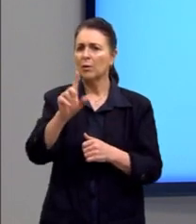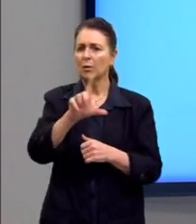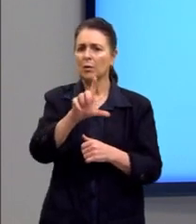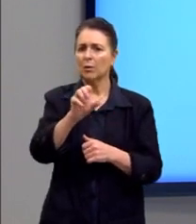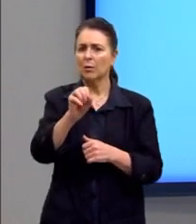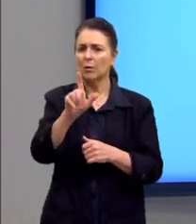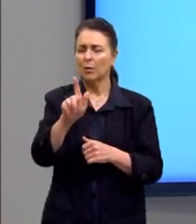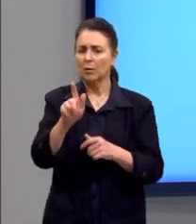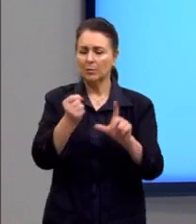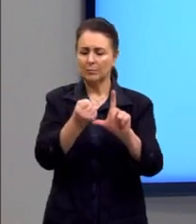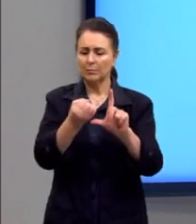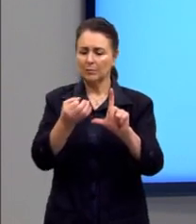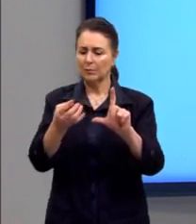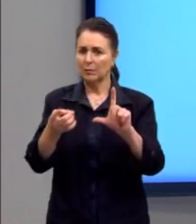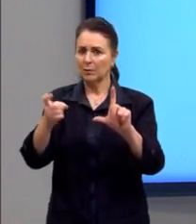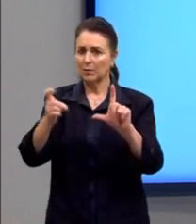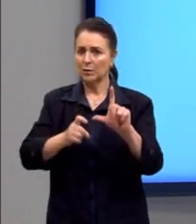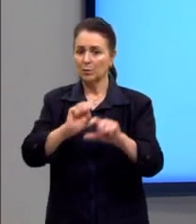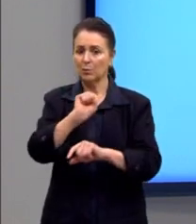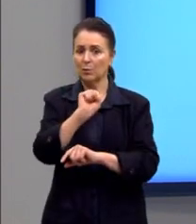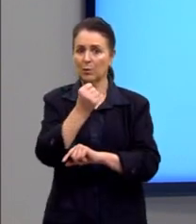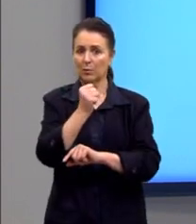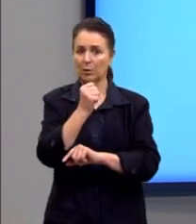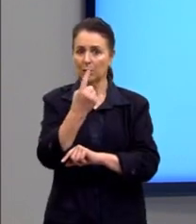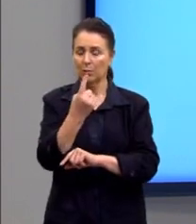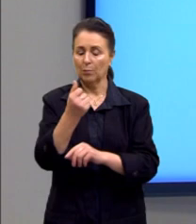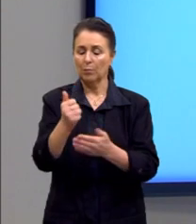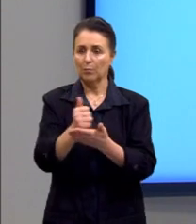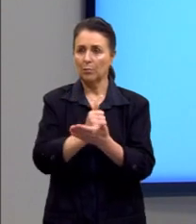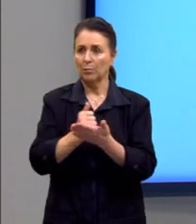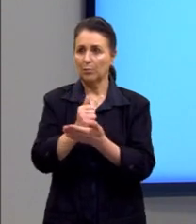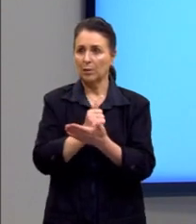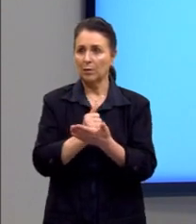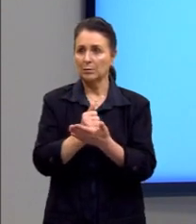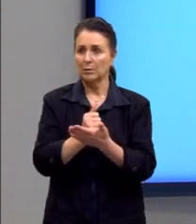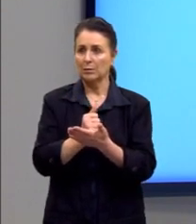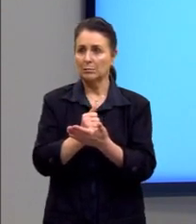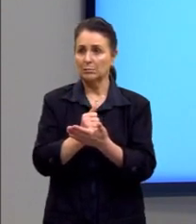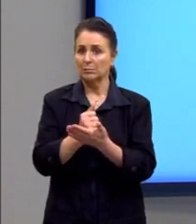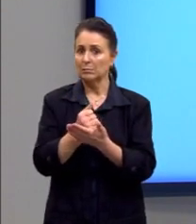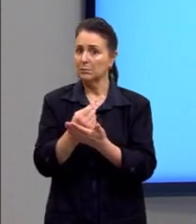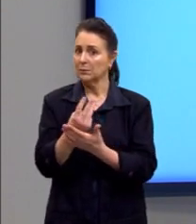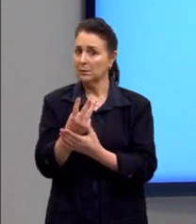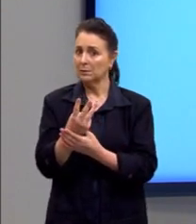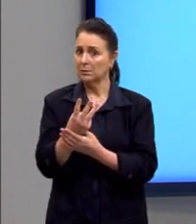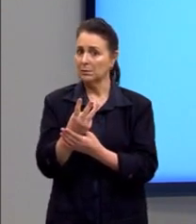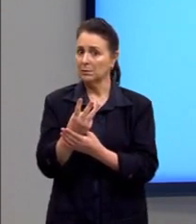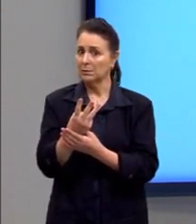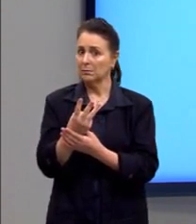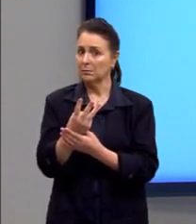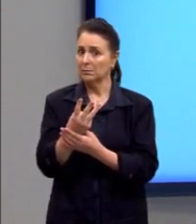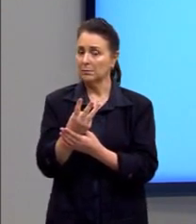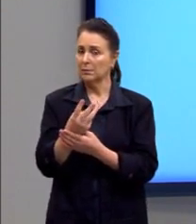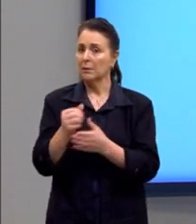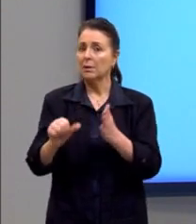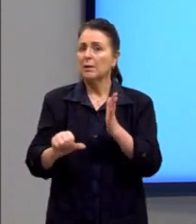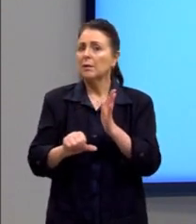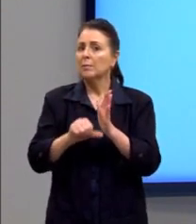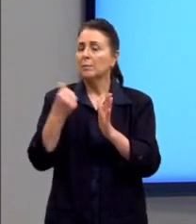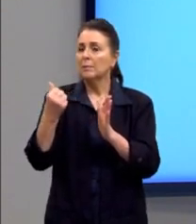logaritmo de 81 na base e três como é que nós calculamos Então primeiramente